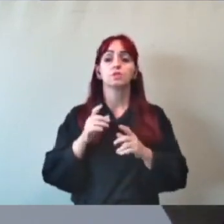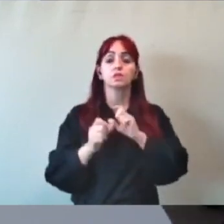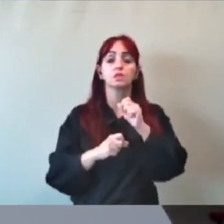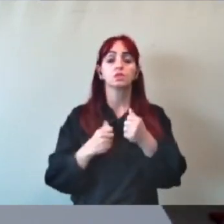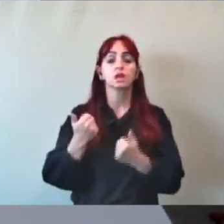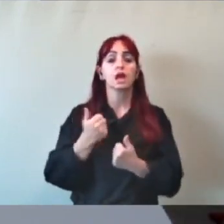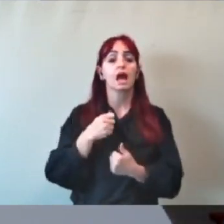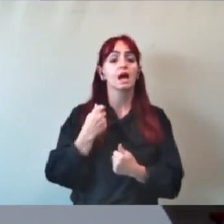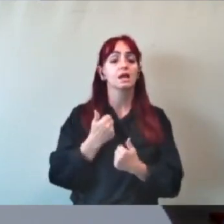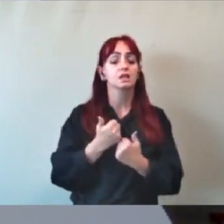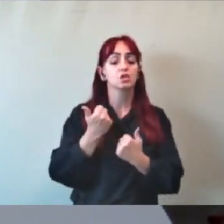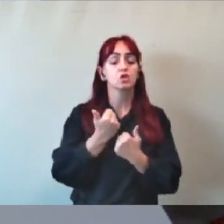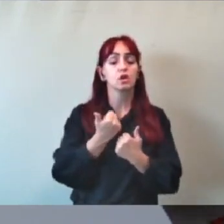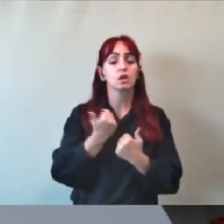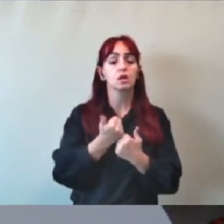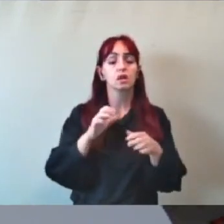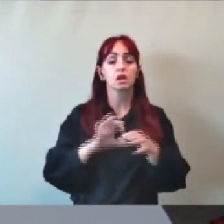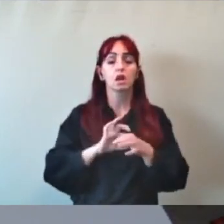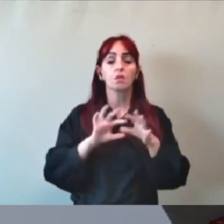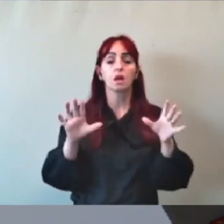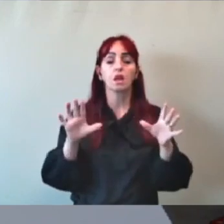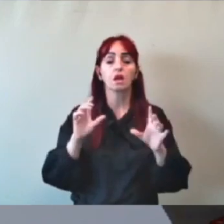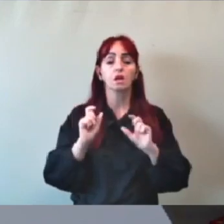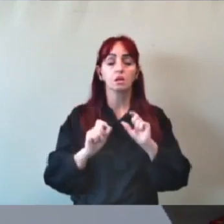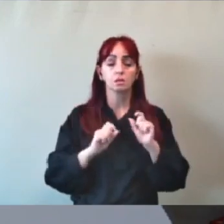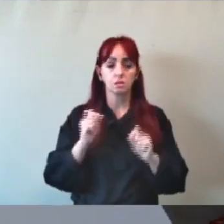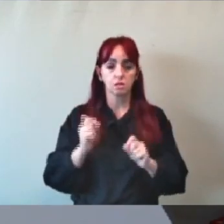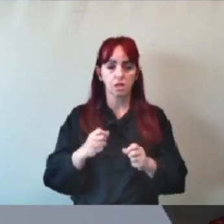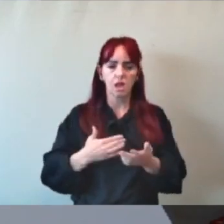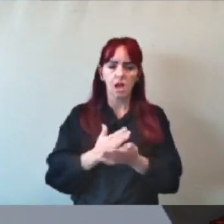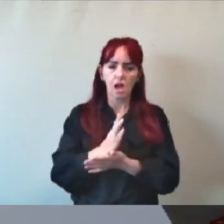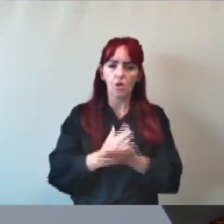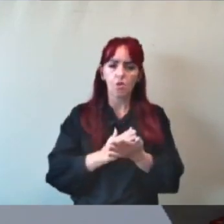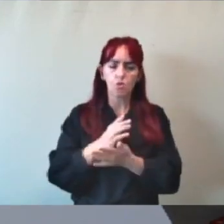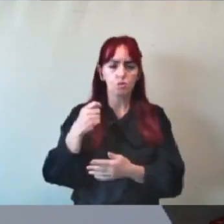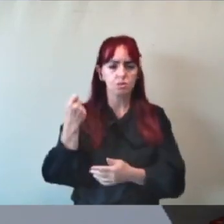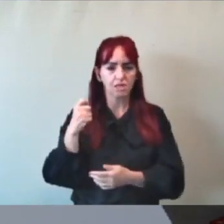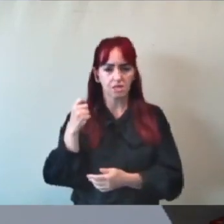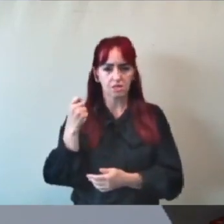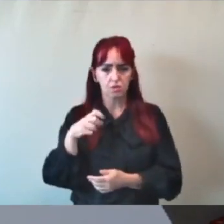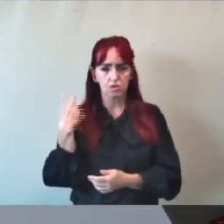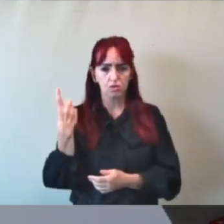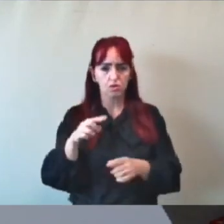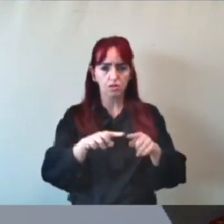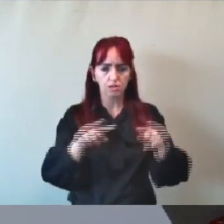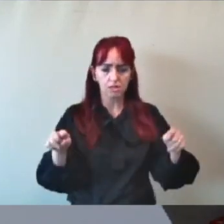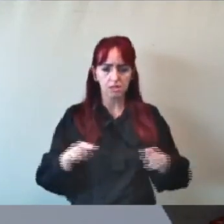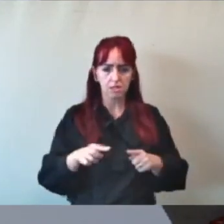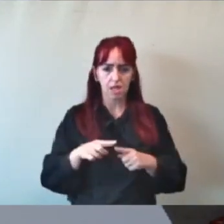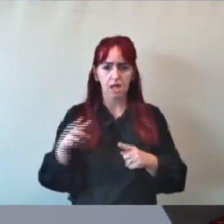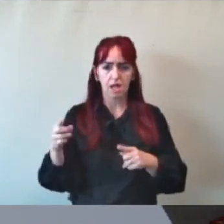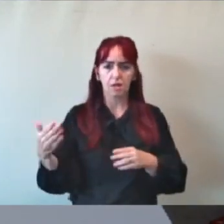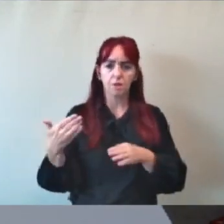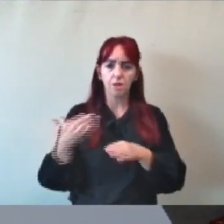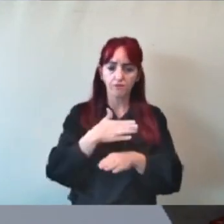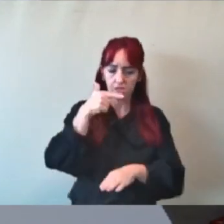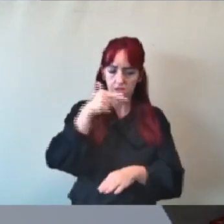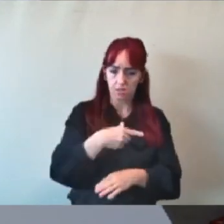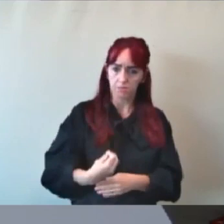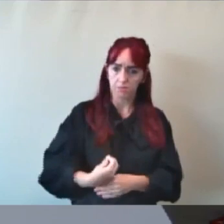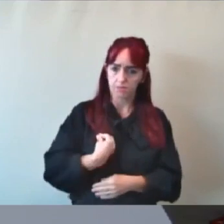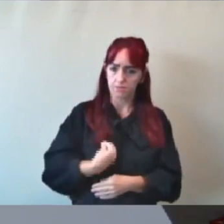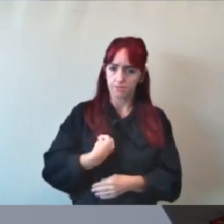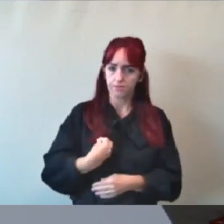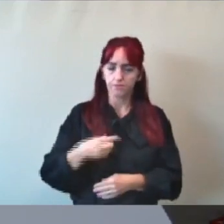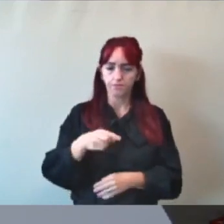por favor, aí, alguns assessores do nosso gabinete a participar conosco aqui dessa reunião, por